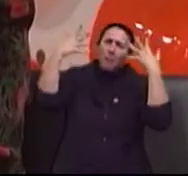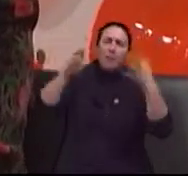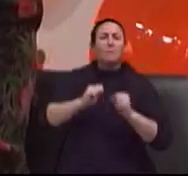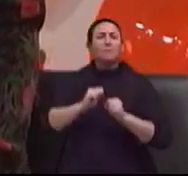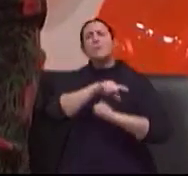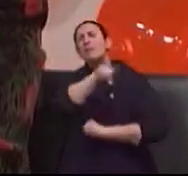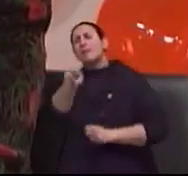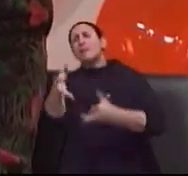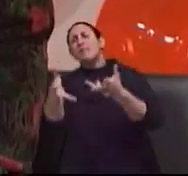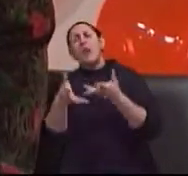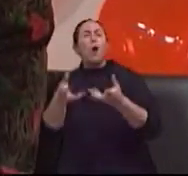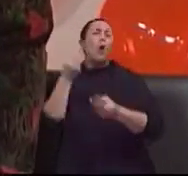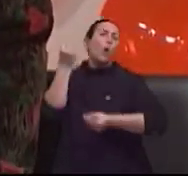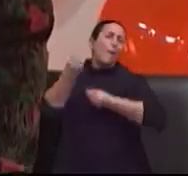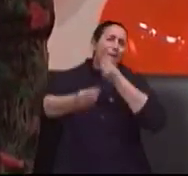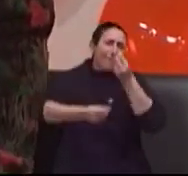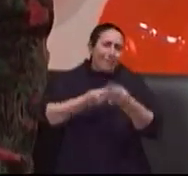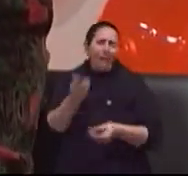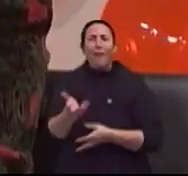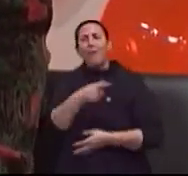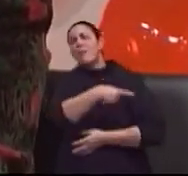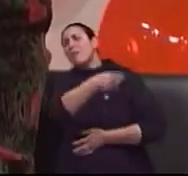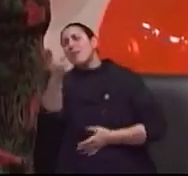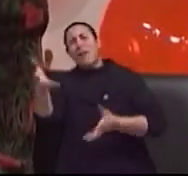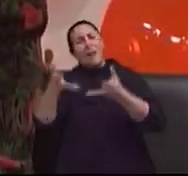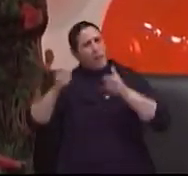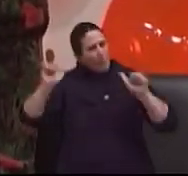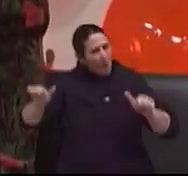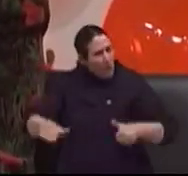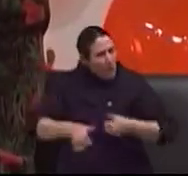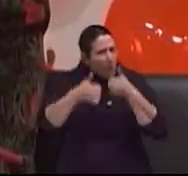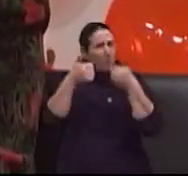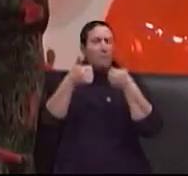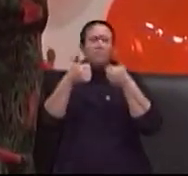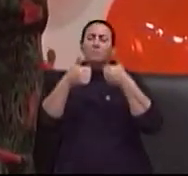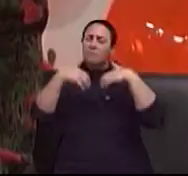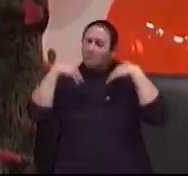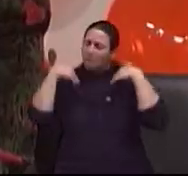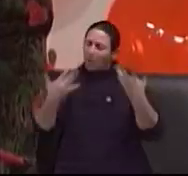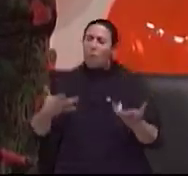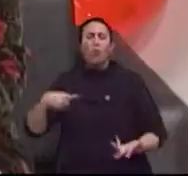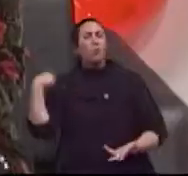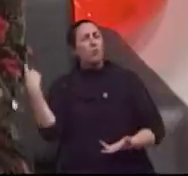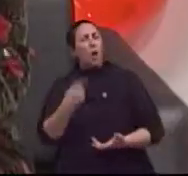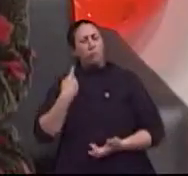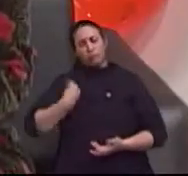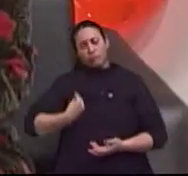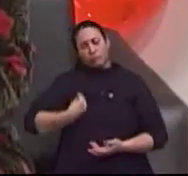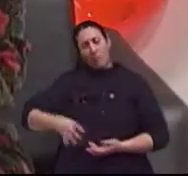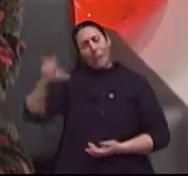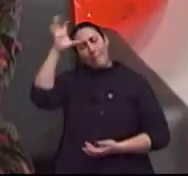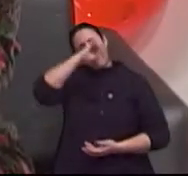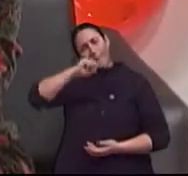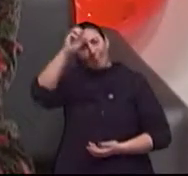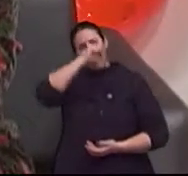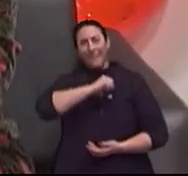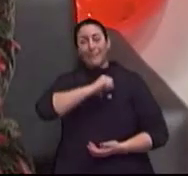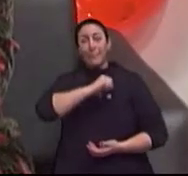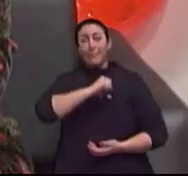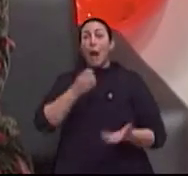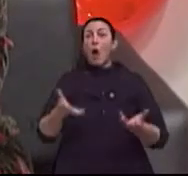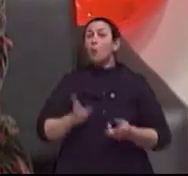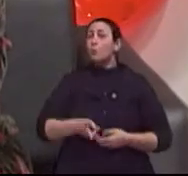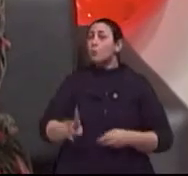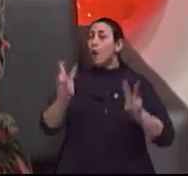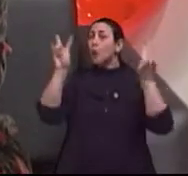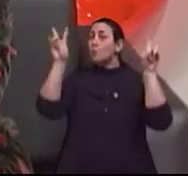algum comentário para que a gente também melhore mais, a gente está aqui para aprender, ok? Nós continuamos o nosso